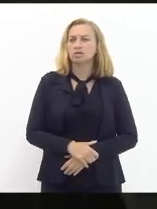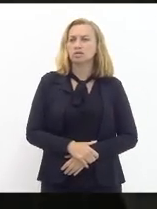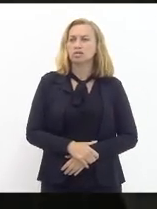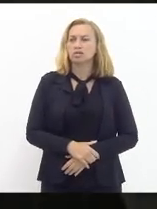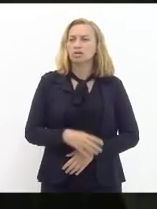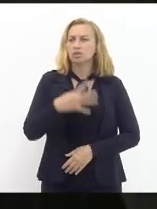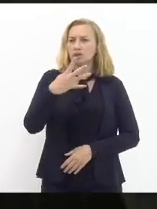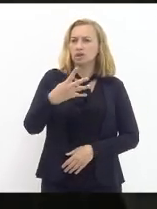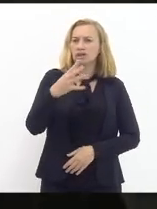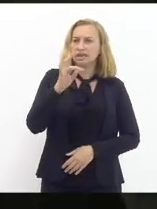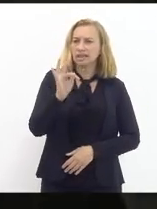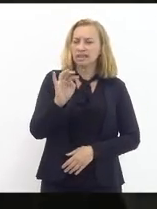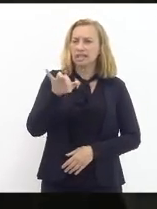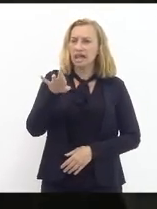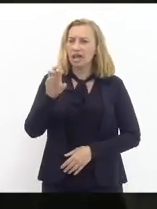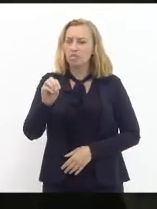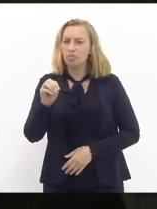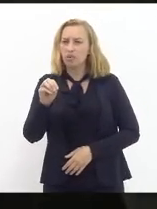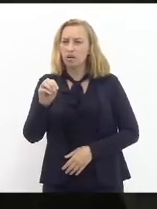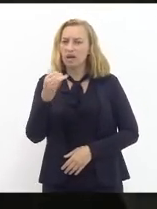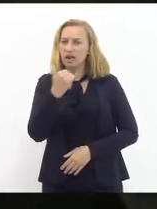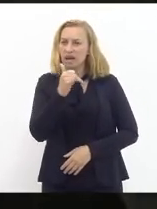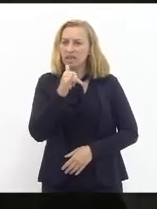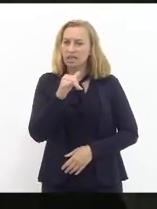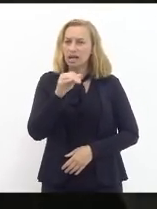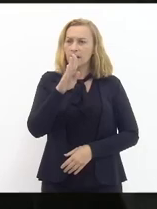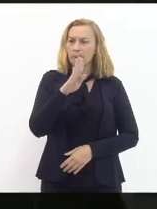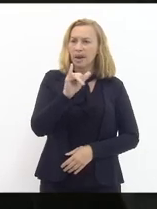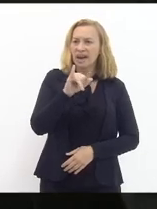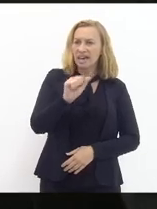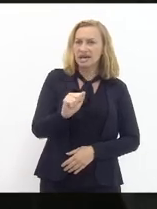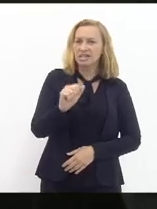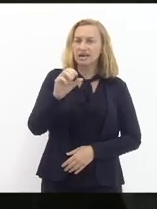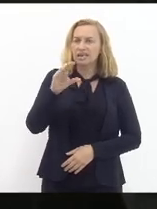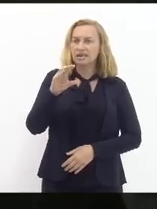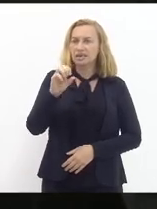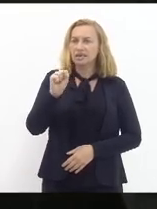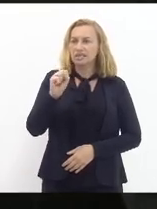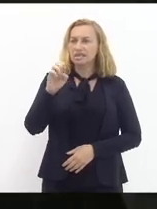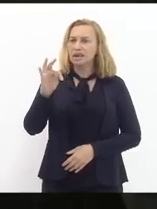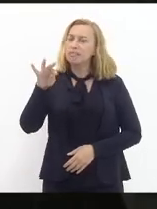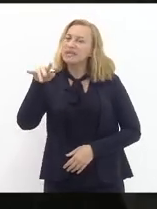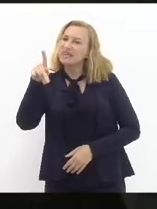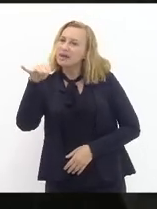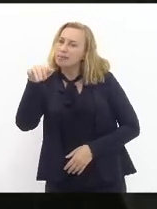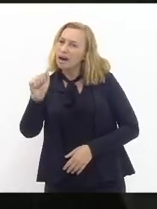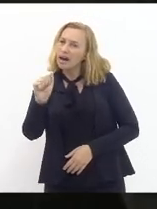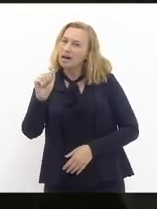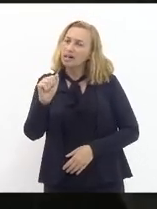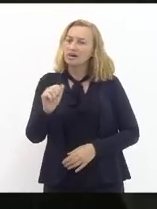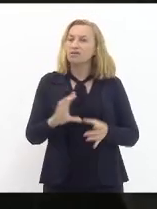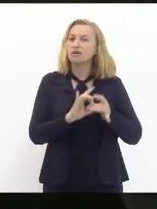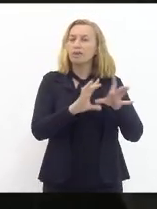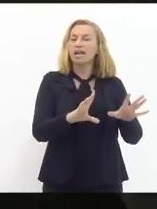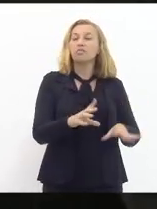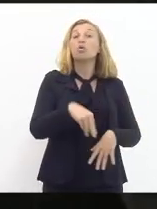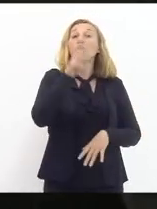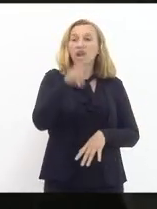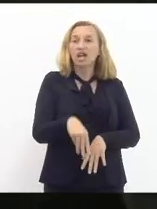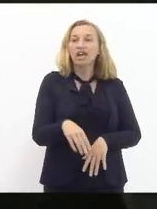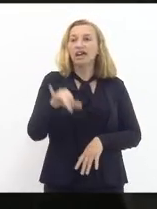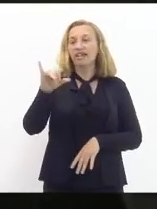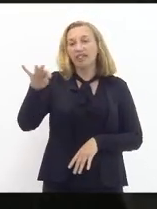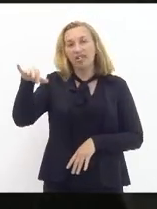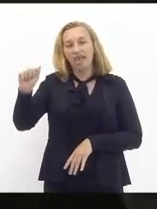termoelétricas na Baía de Sepetiba. Foi autorizado pelo quem? Pelo INEA.